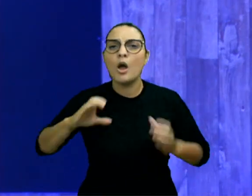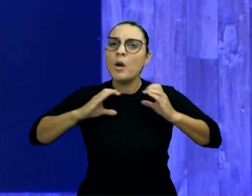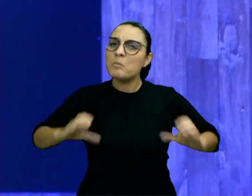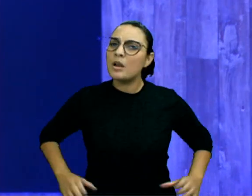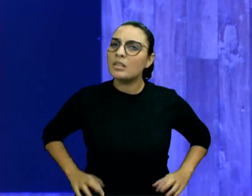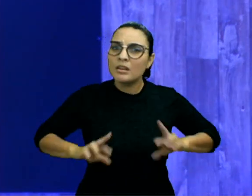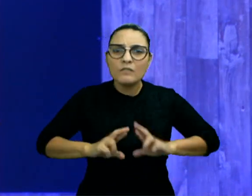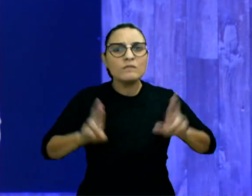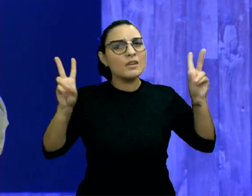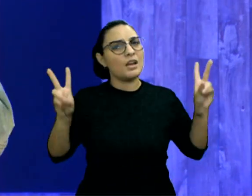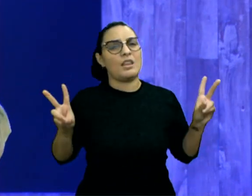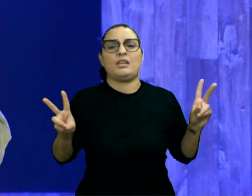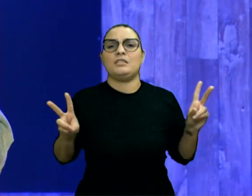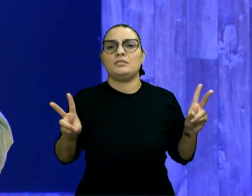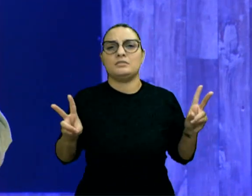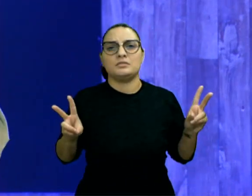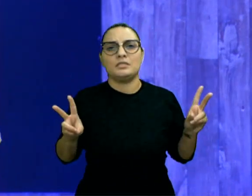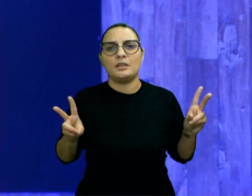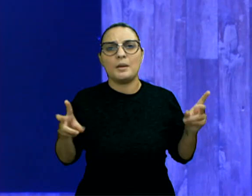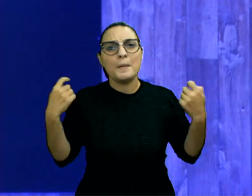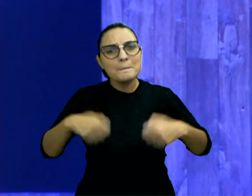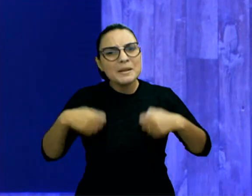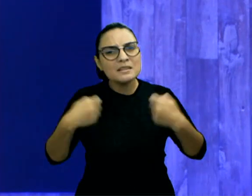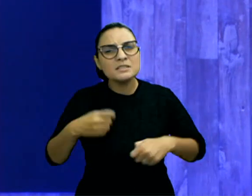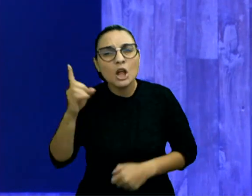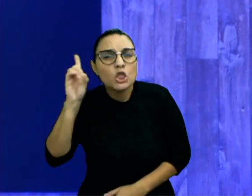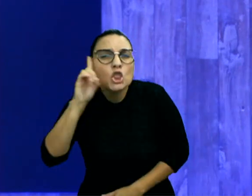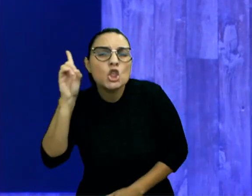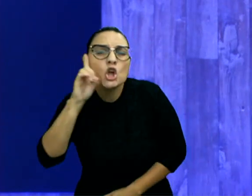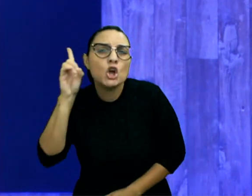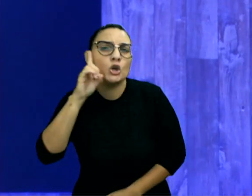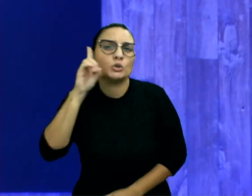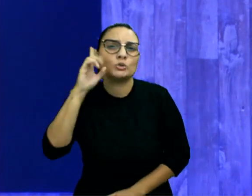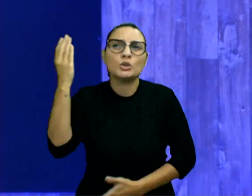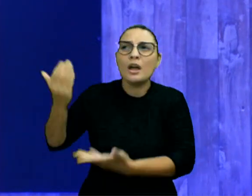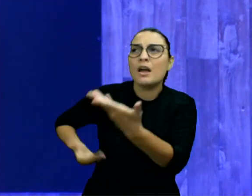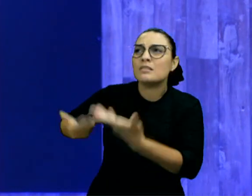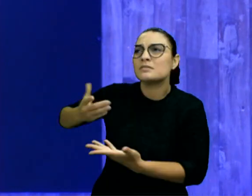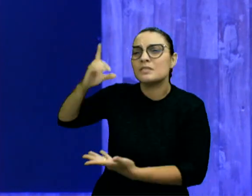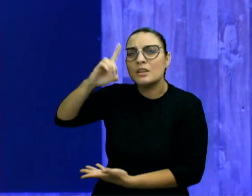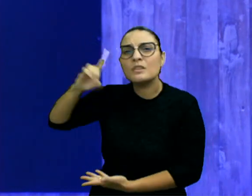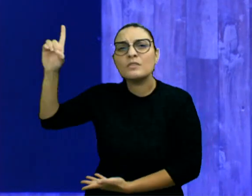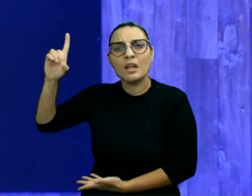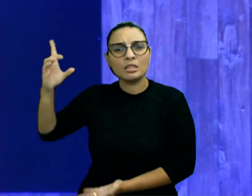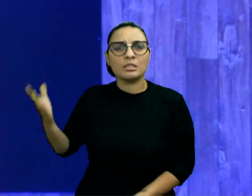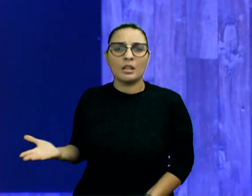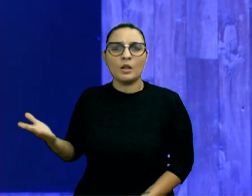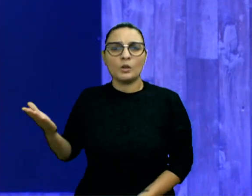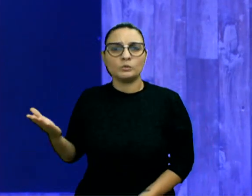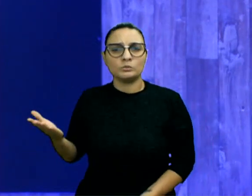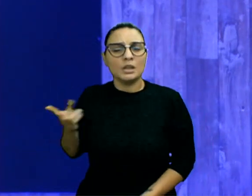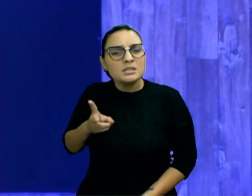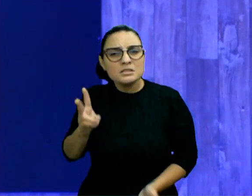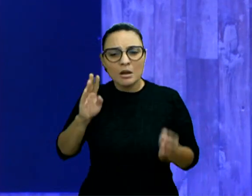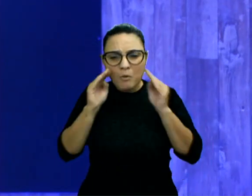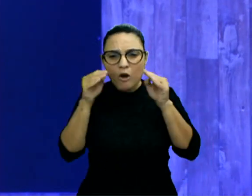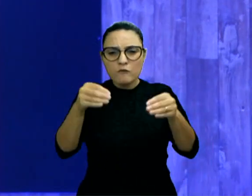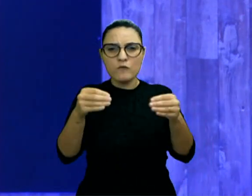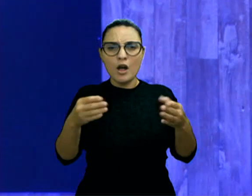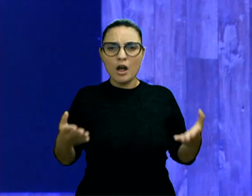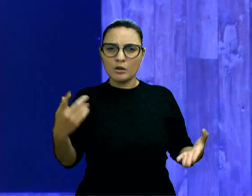Daniel fazendo a diferença diariamente. É para ser honesto? Eu vou ser honesto. É